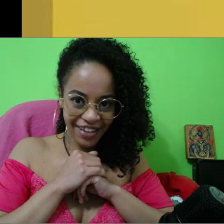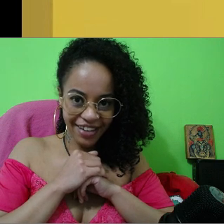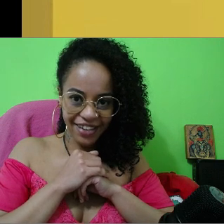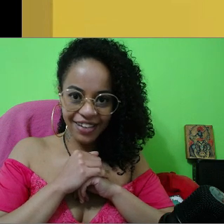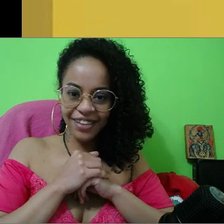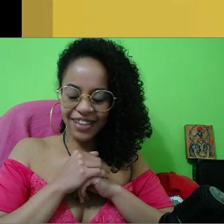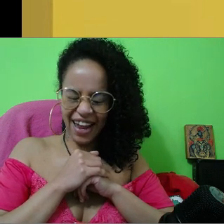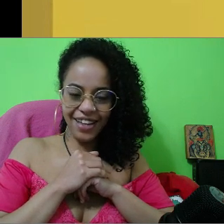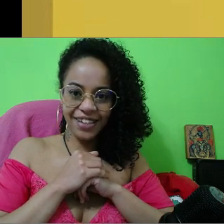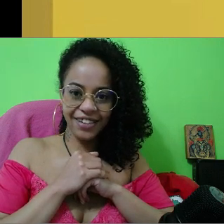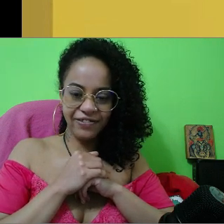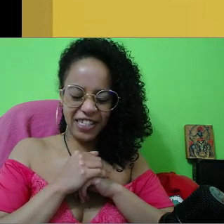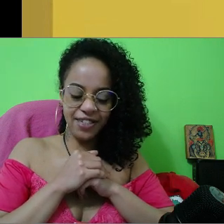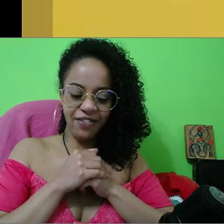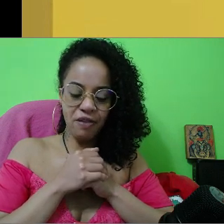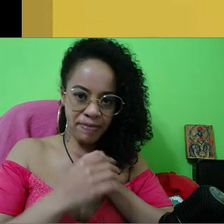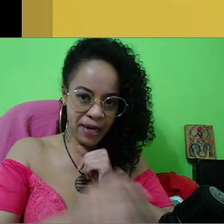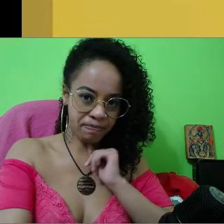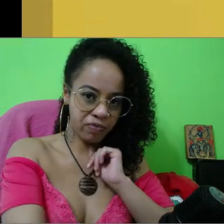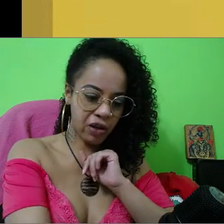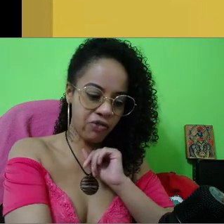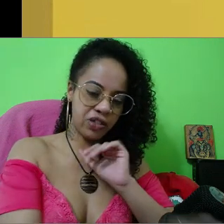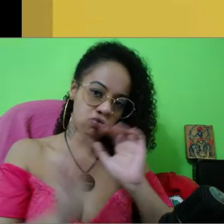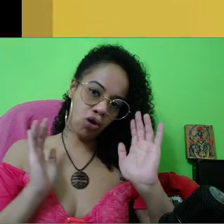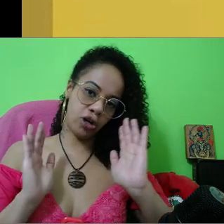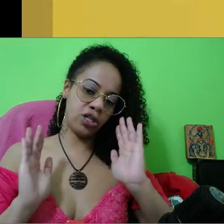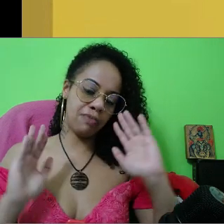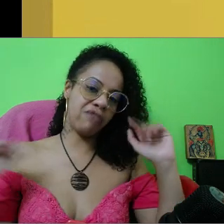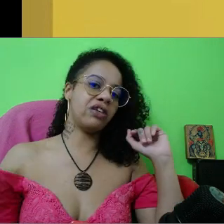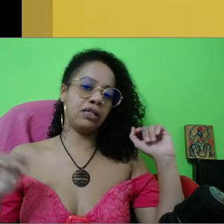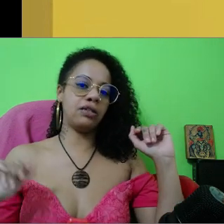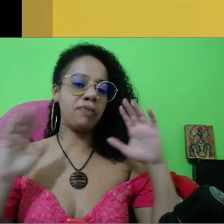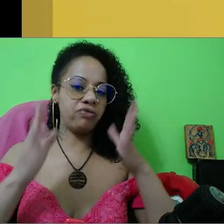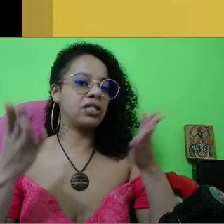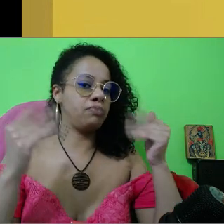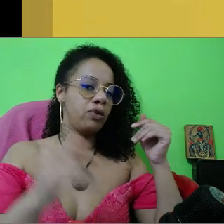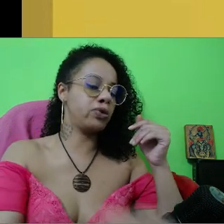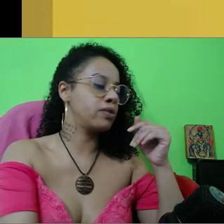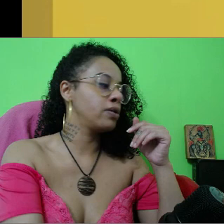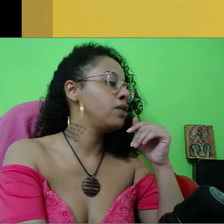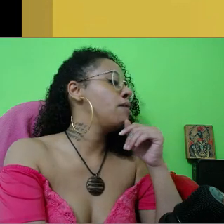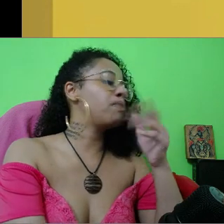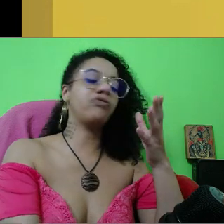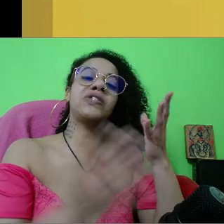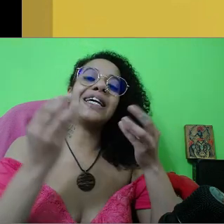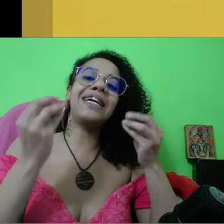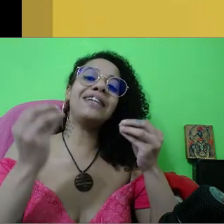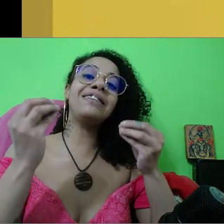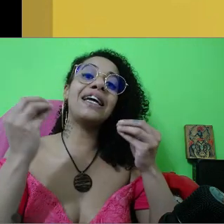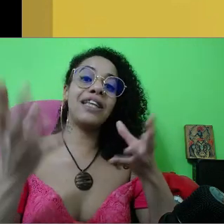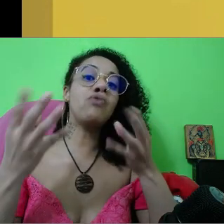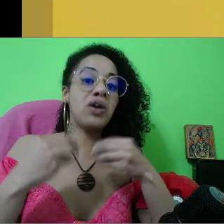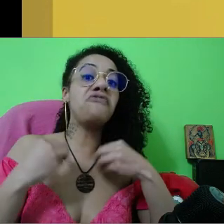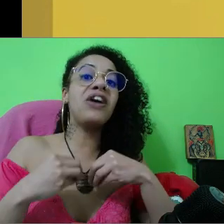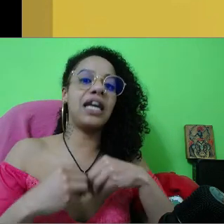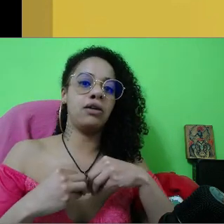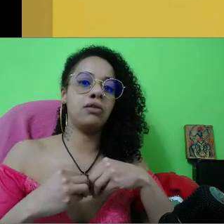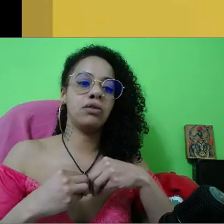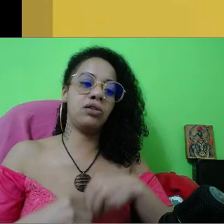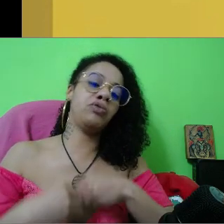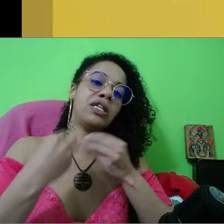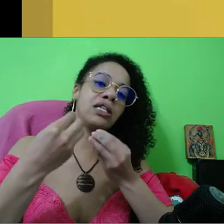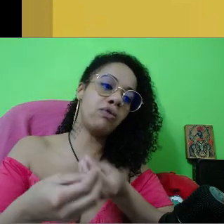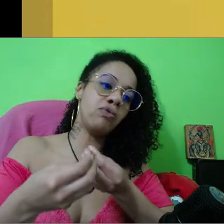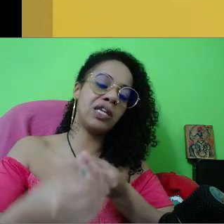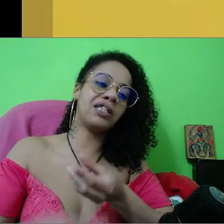falei faz esse favor para mim vou fazer um corte da minha fala só para você meu amor para você entender o que eu falei